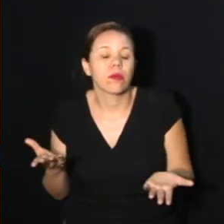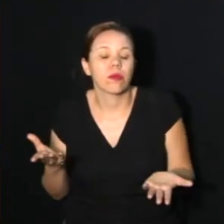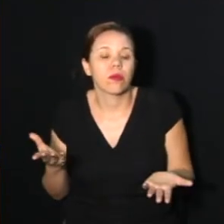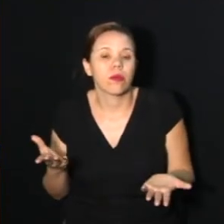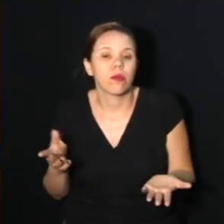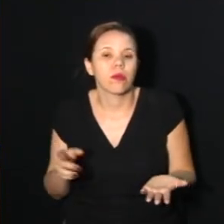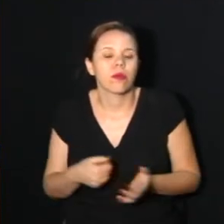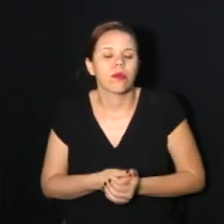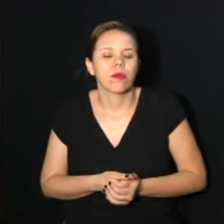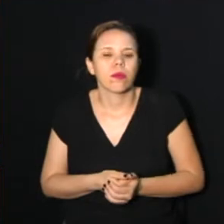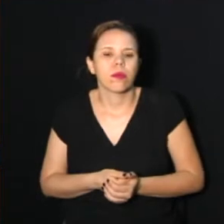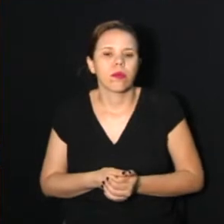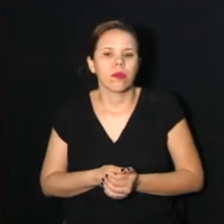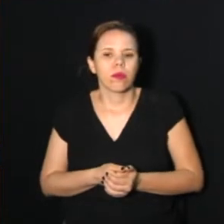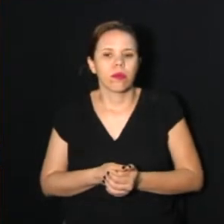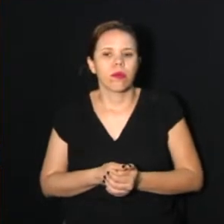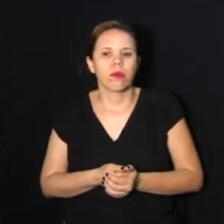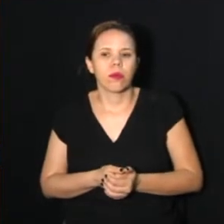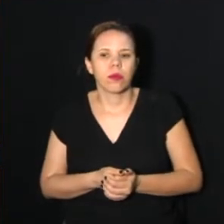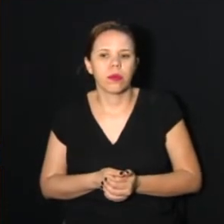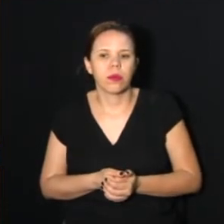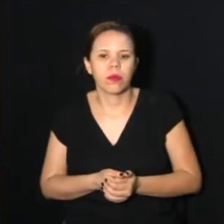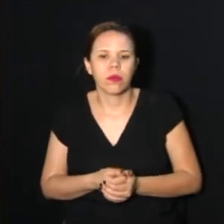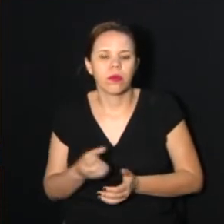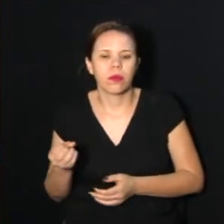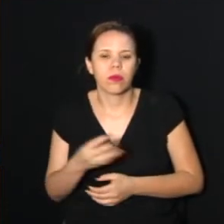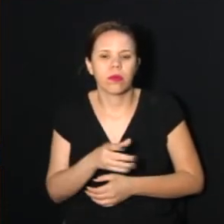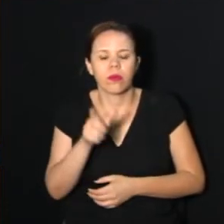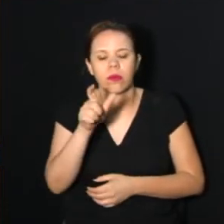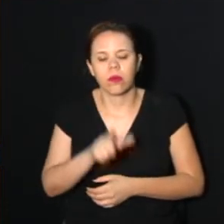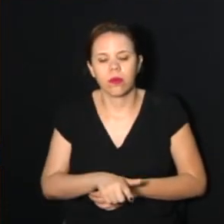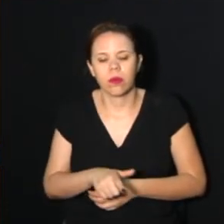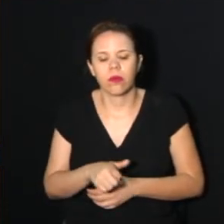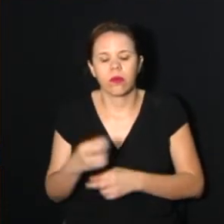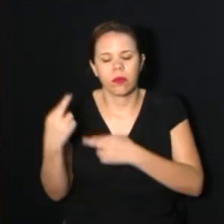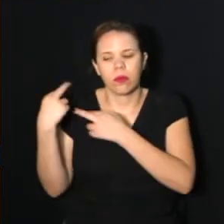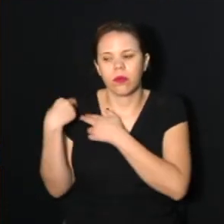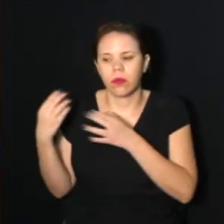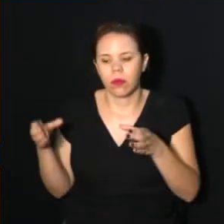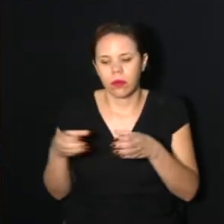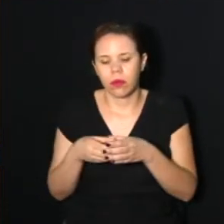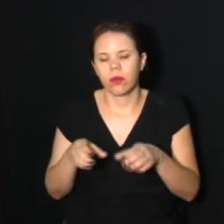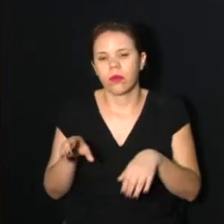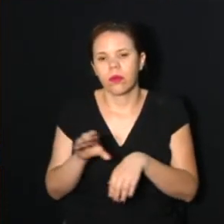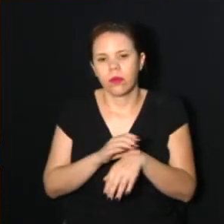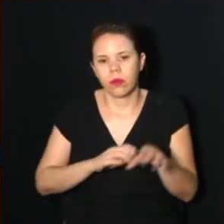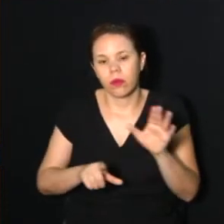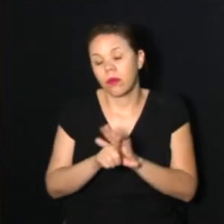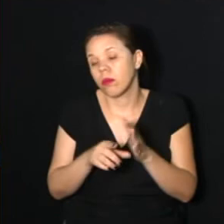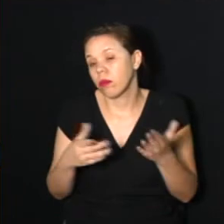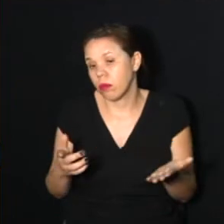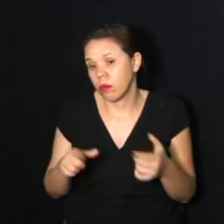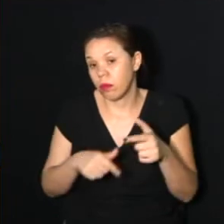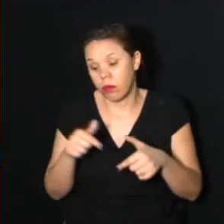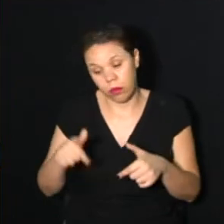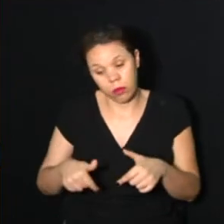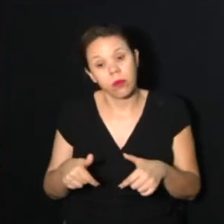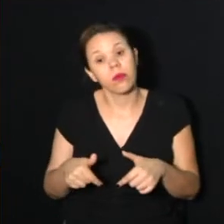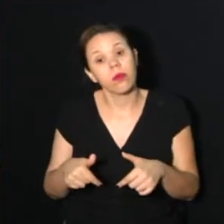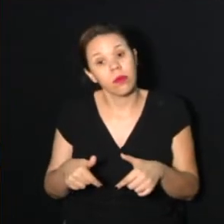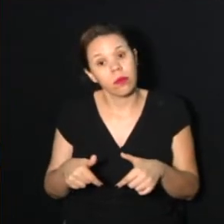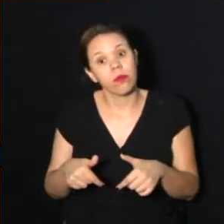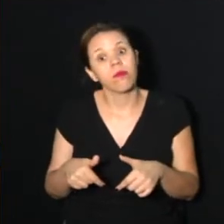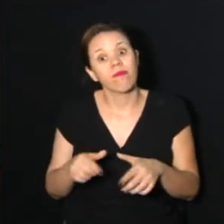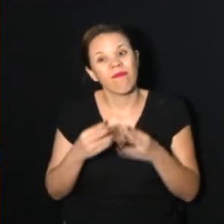mudam os membros. Então, é designado um novo membro. Não deixa de ser verdade que esse trabalho é um tanto